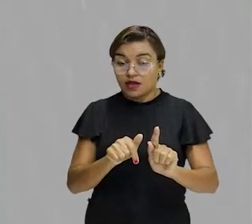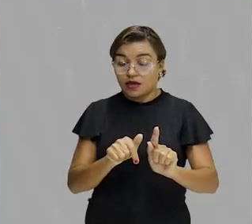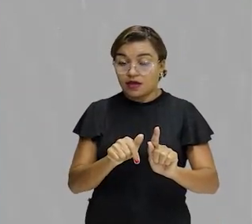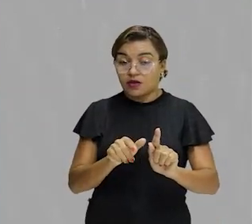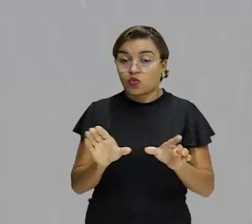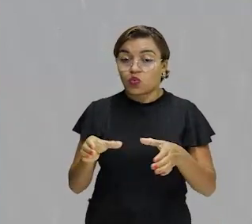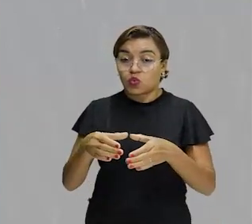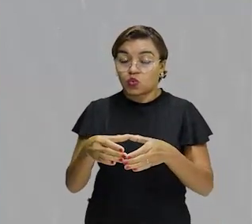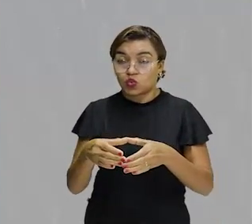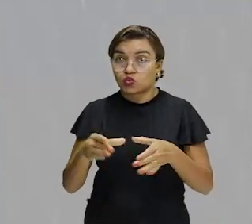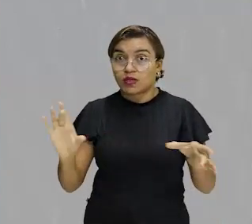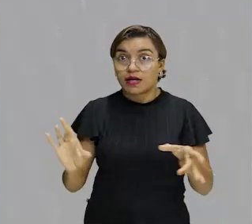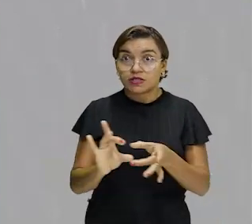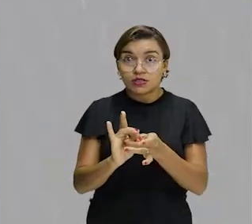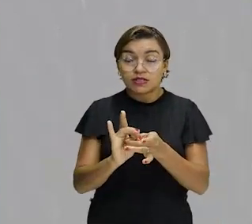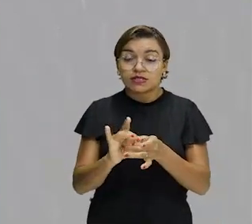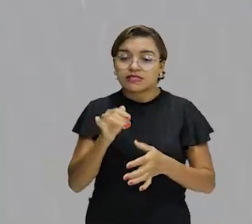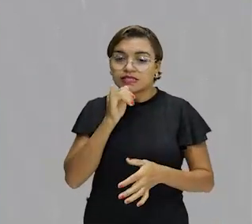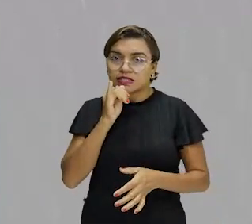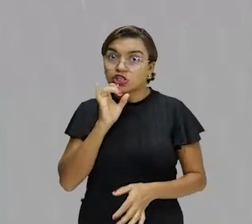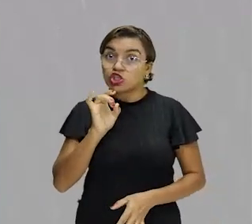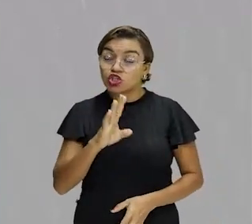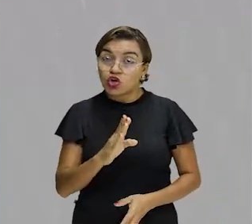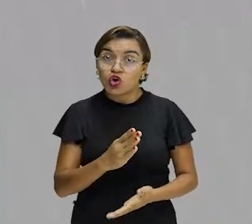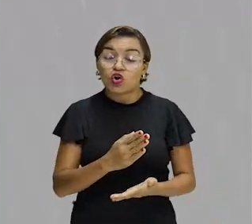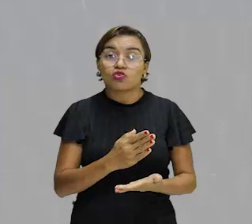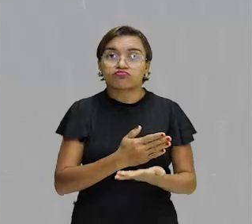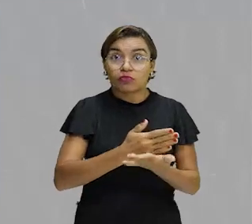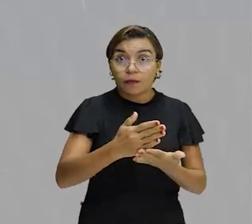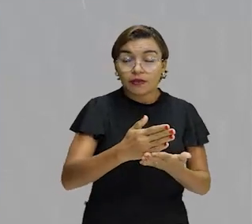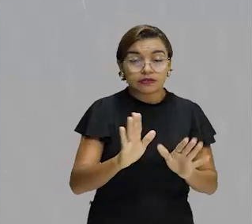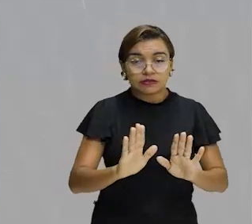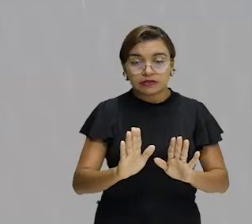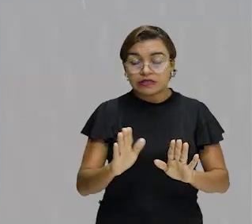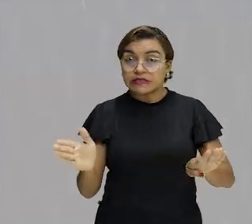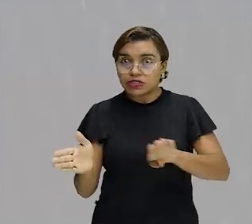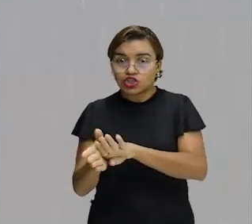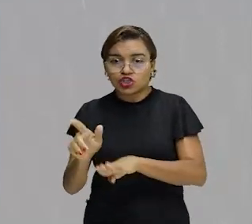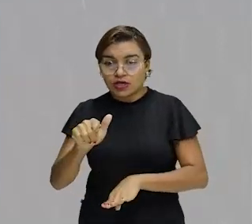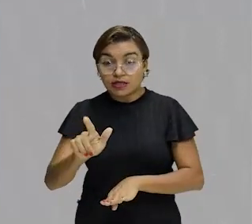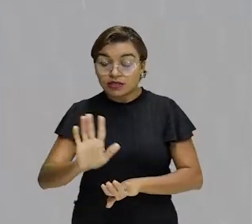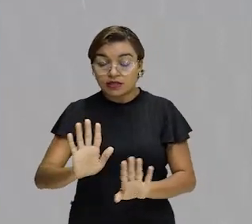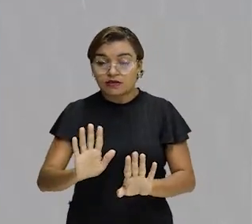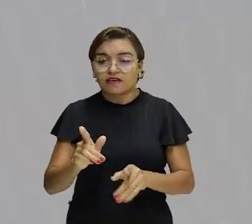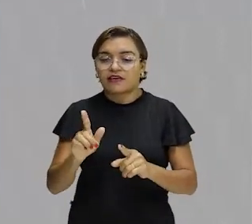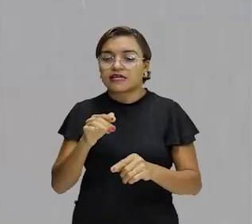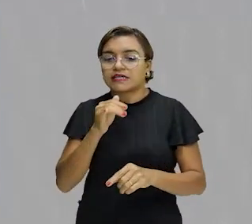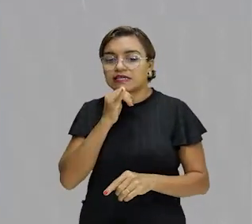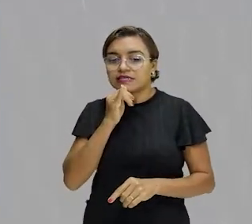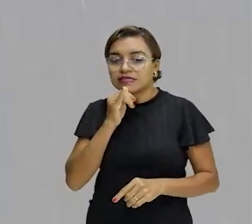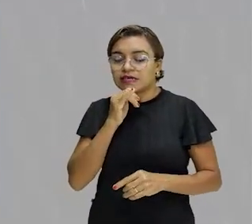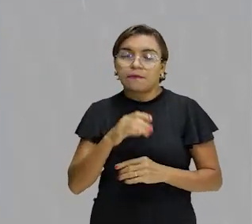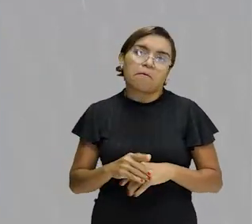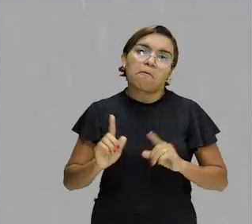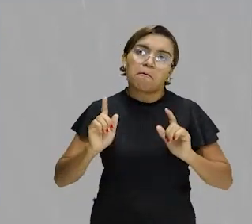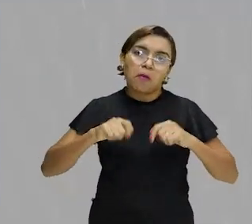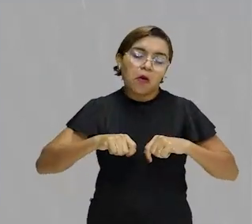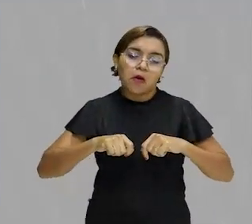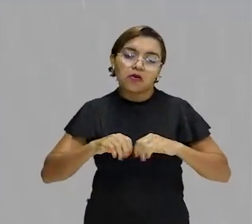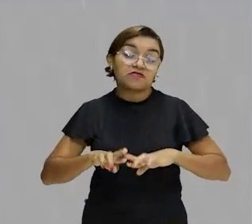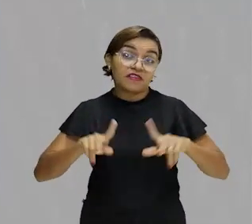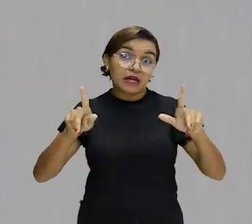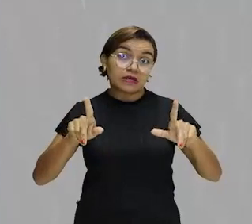que é conjunto de partida mesmo? Porque é dele que saem as setas. Natural chamar ele de conjunto de partida, tá? E o outro conjunto?